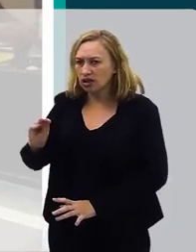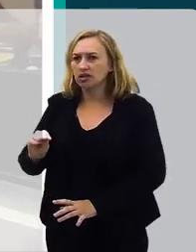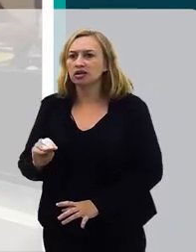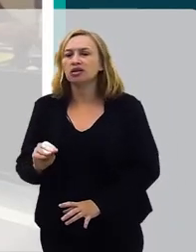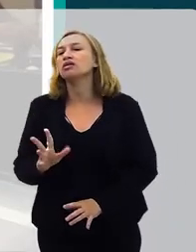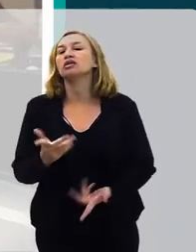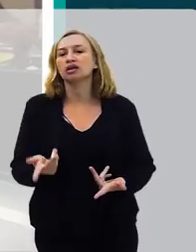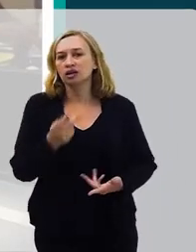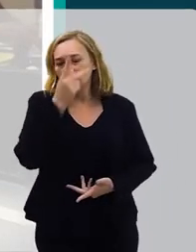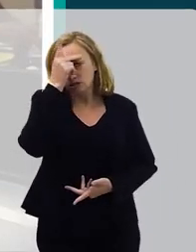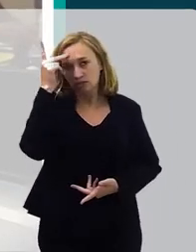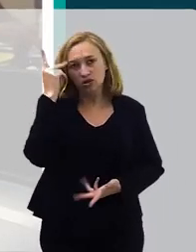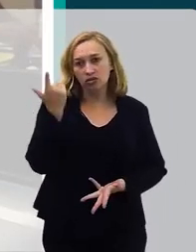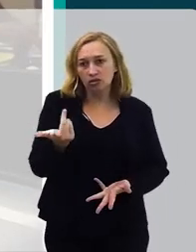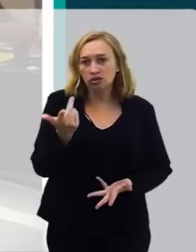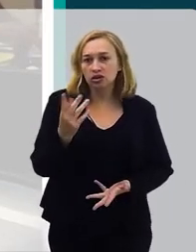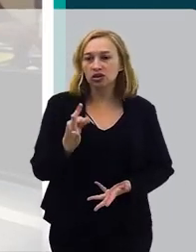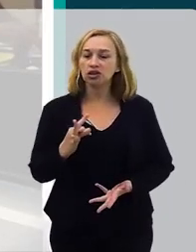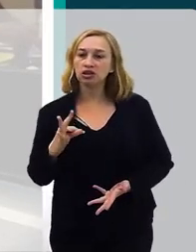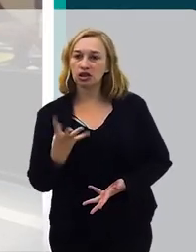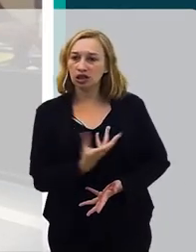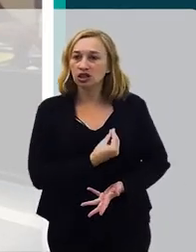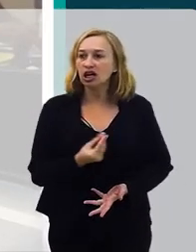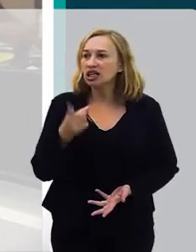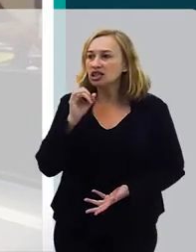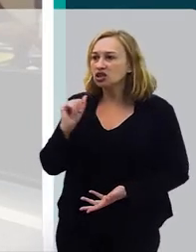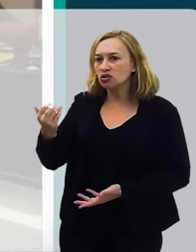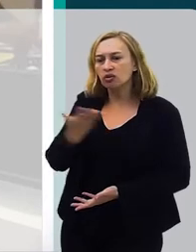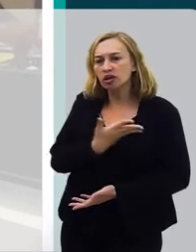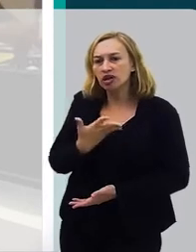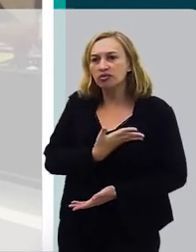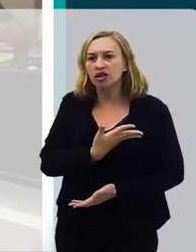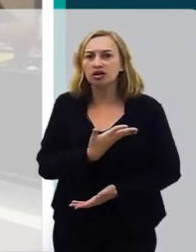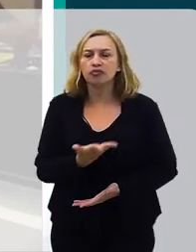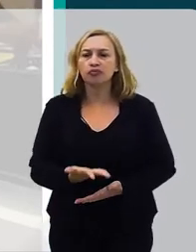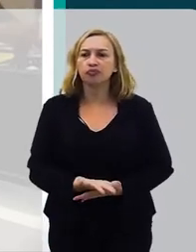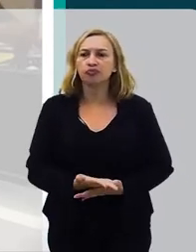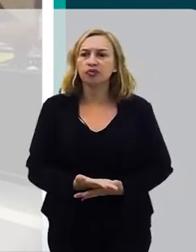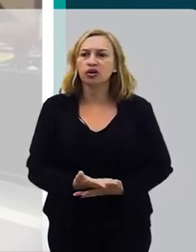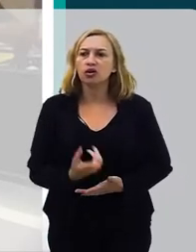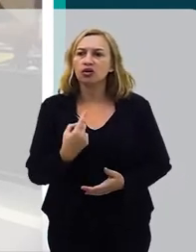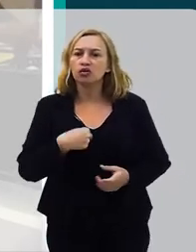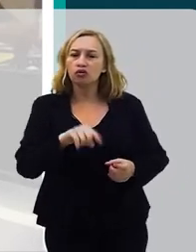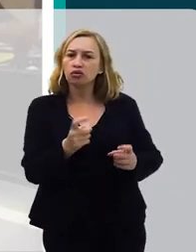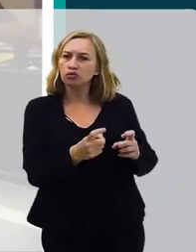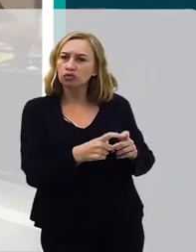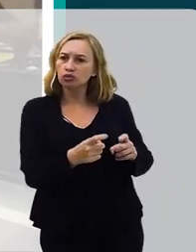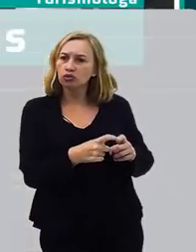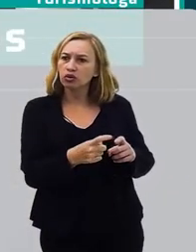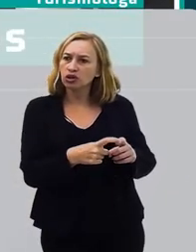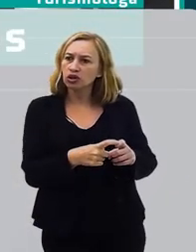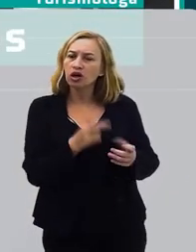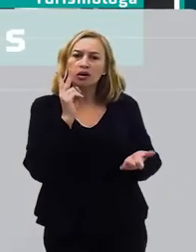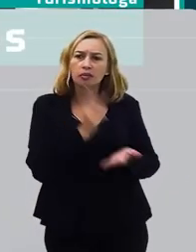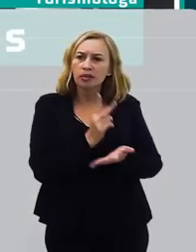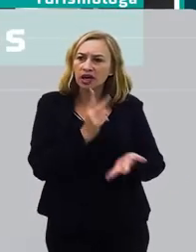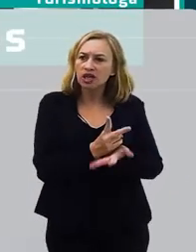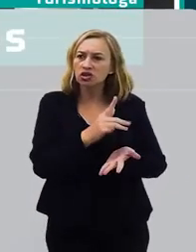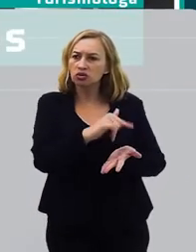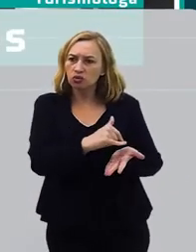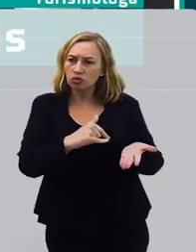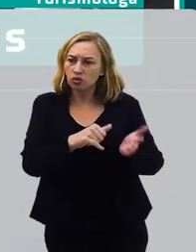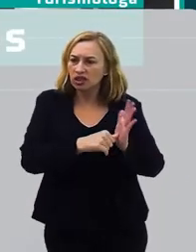pessoas no masculino, assim. Esses dias uma amiga minha foi no atendimento médico, mesmo